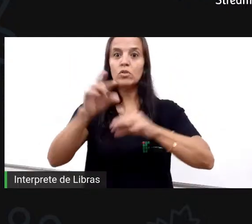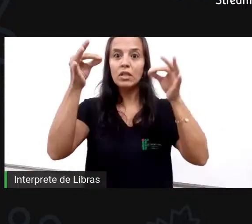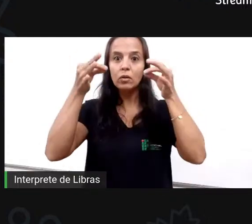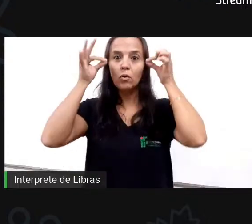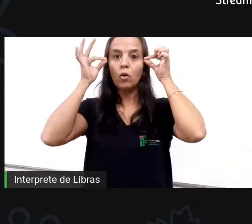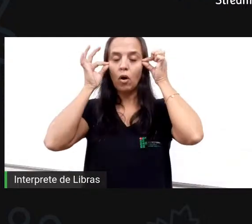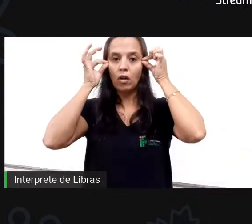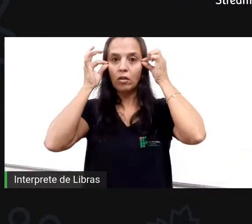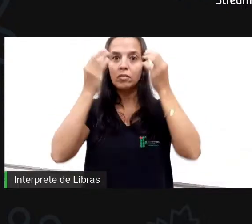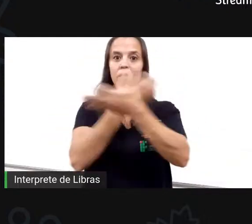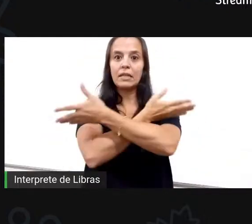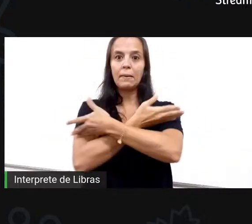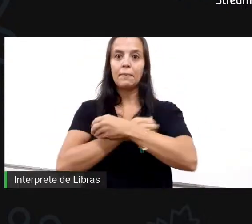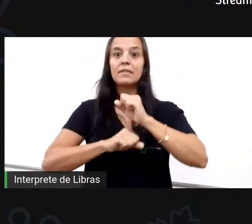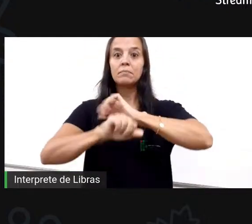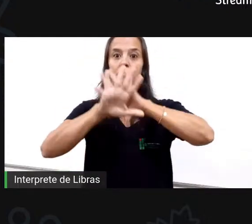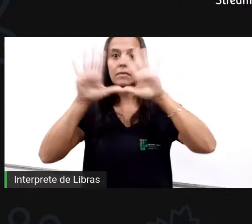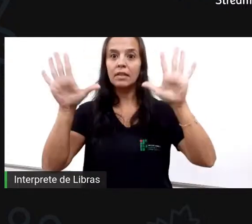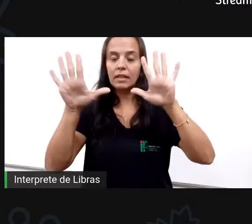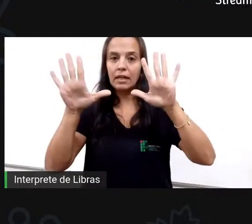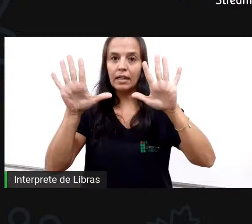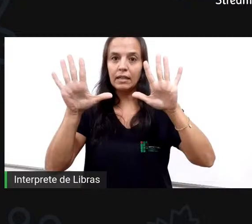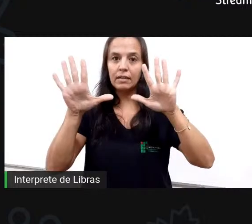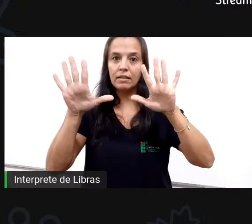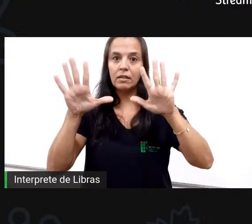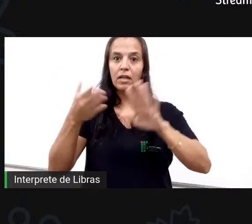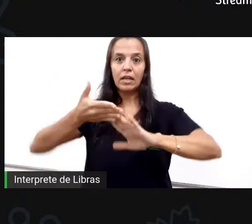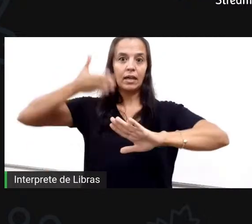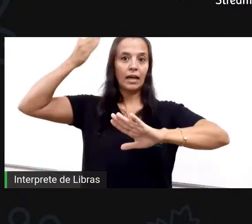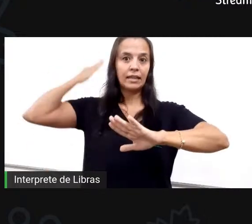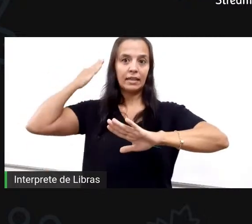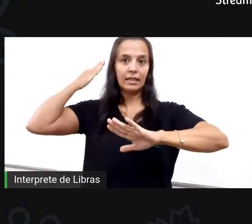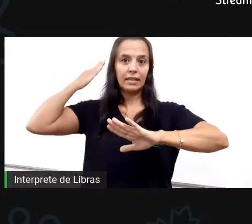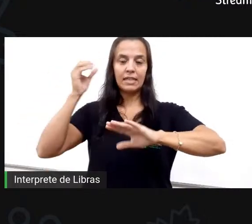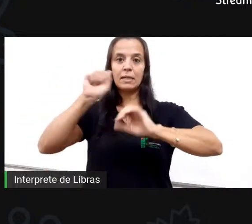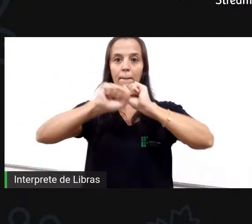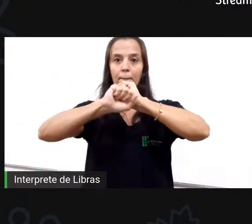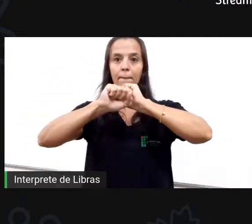camisa clara e sua imagem de fundo é branca.